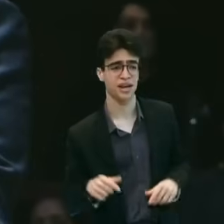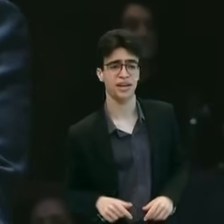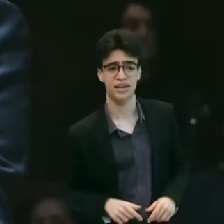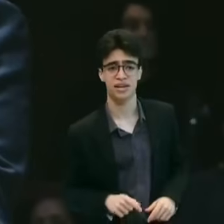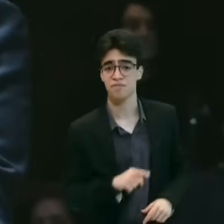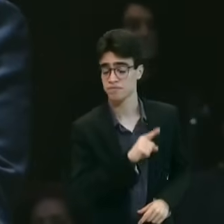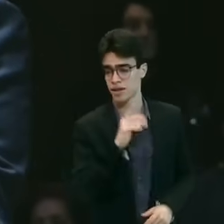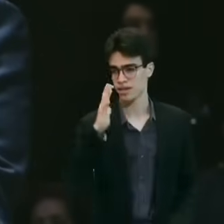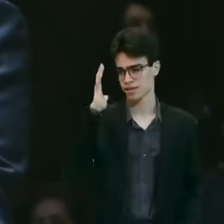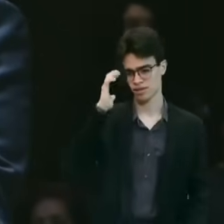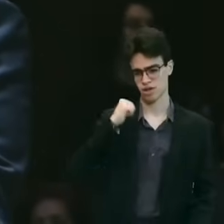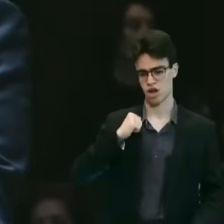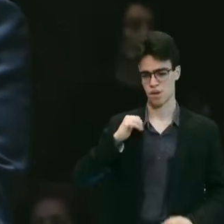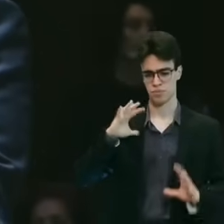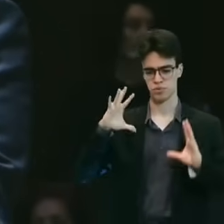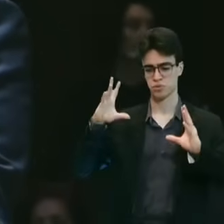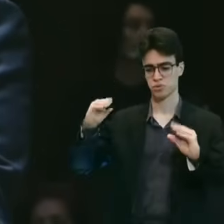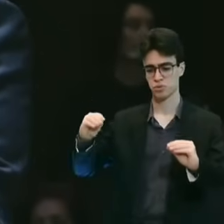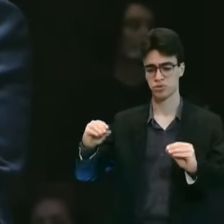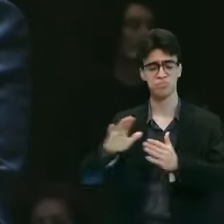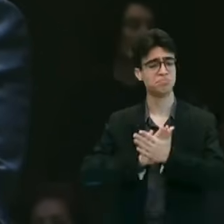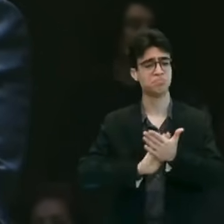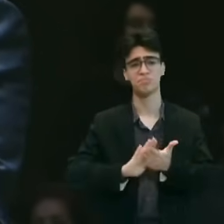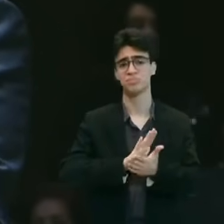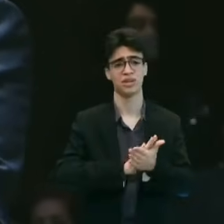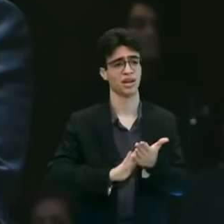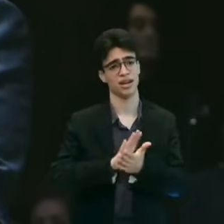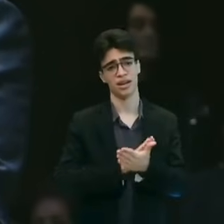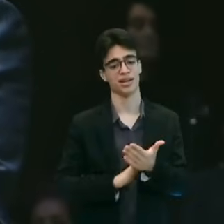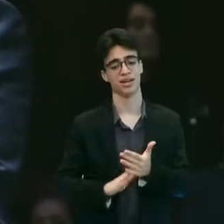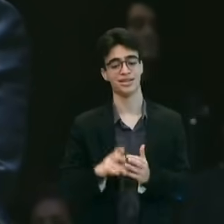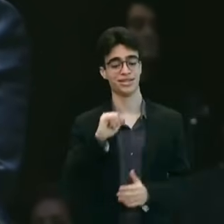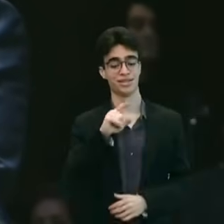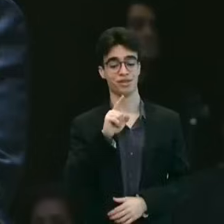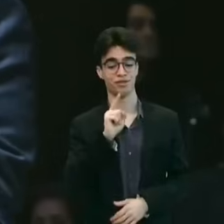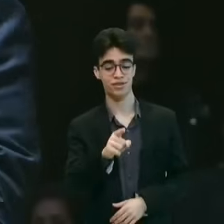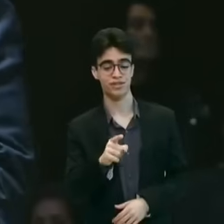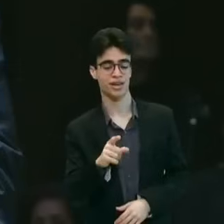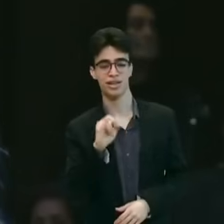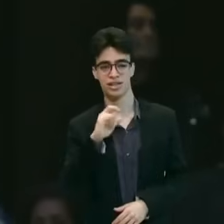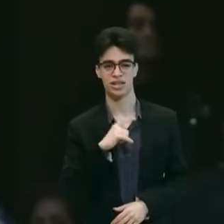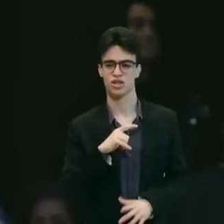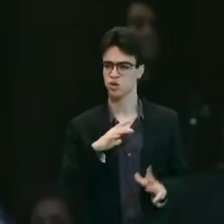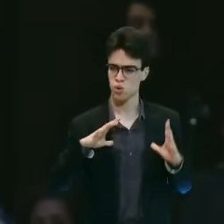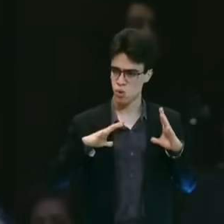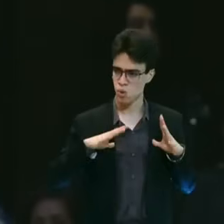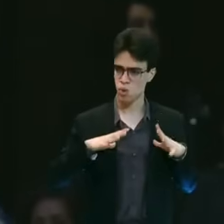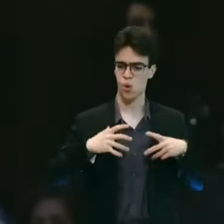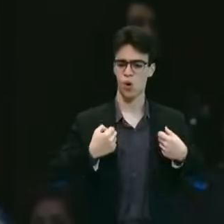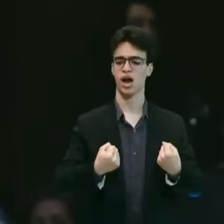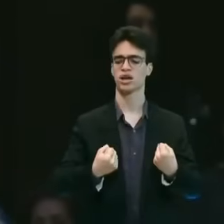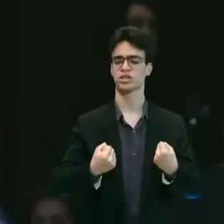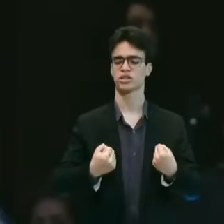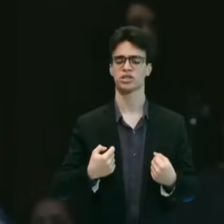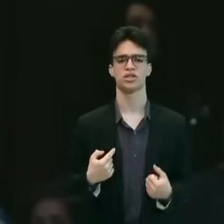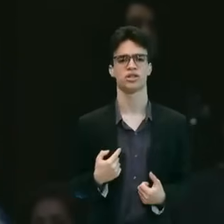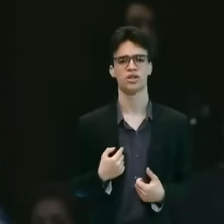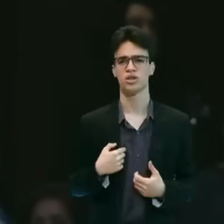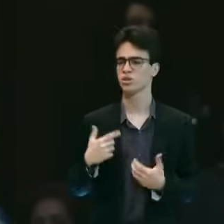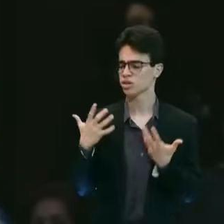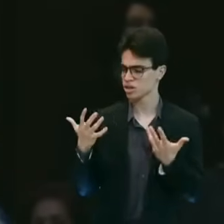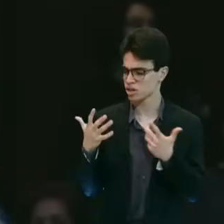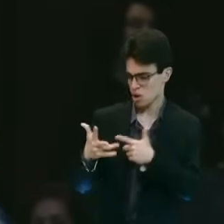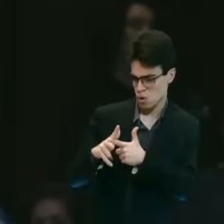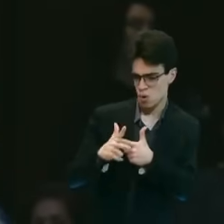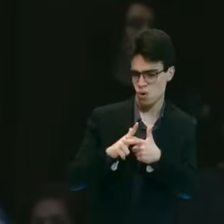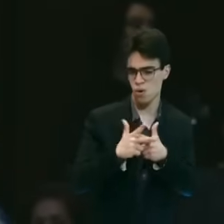ninguém sabe tudo. E se você não for uma pessoa que tenha coragem de corrigir, de